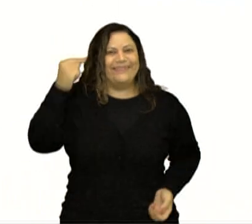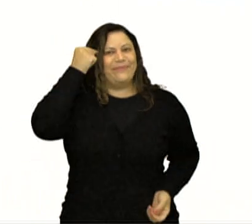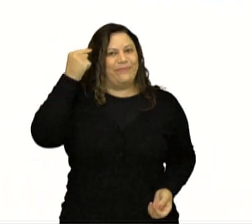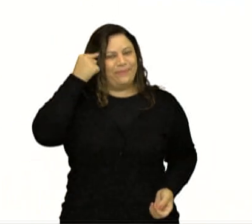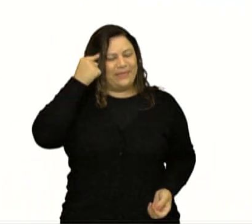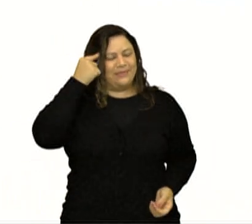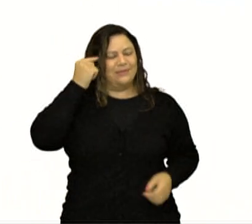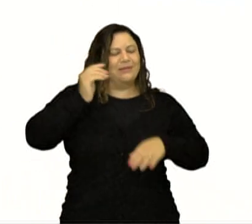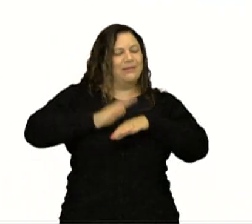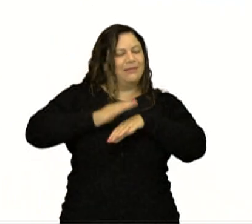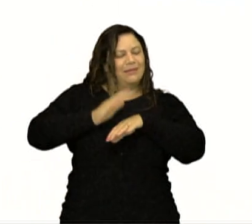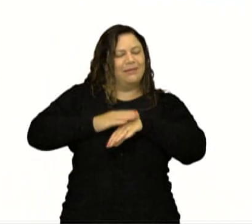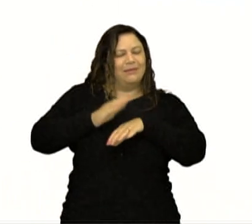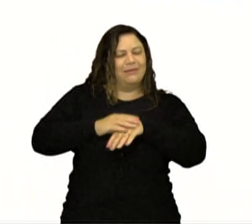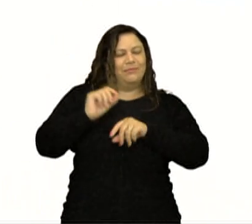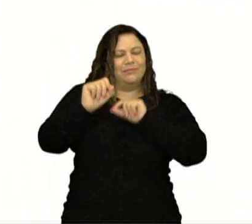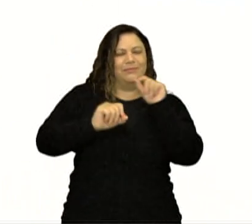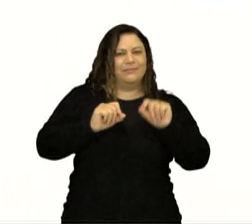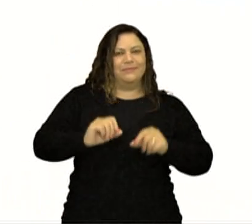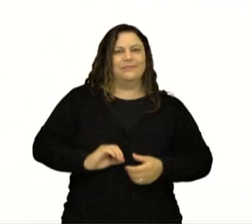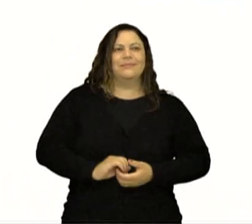tuas palavras, a gente já vê o que você fez aí.